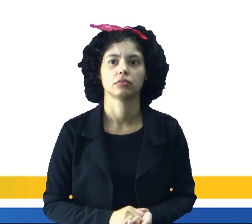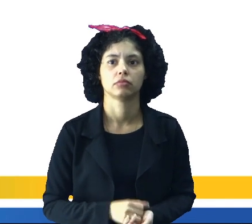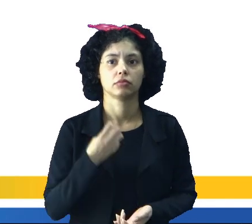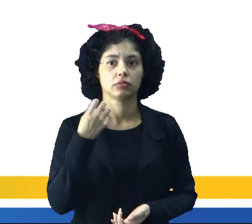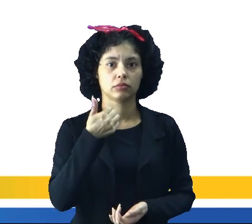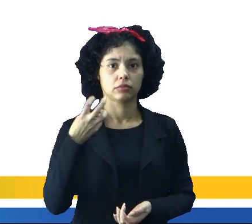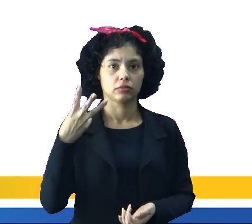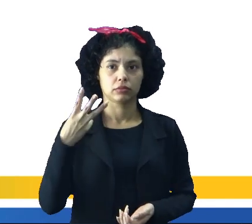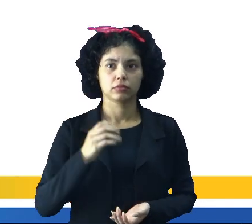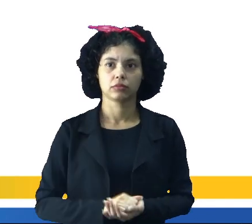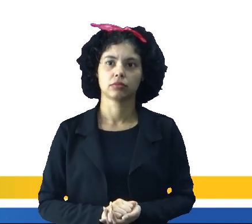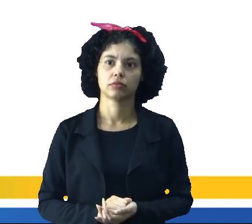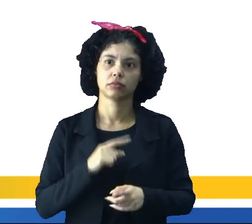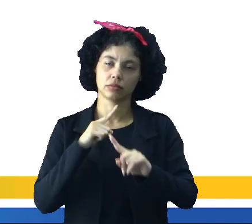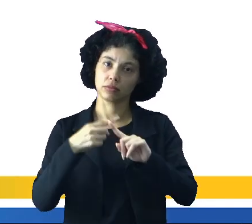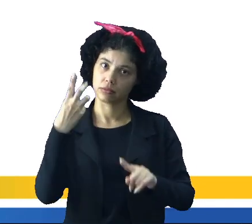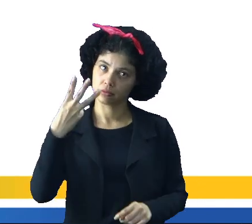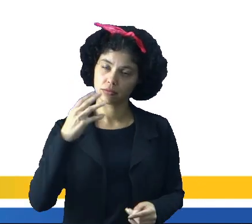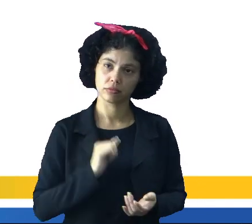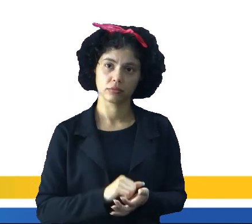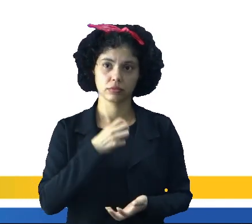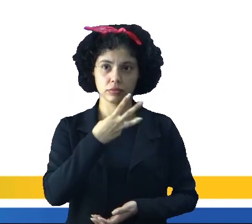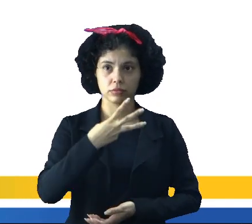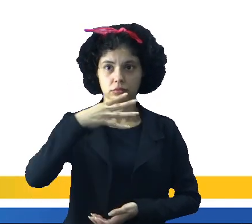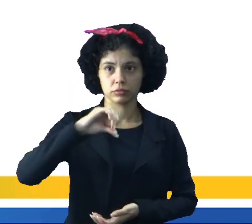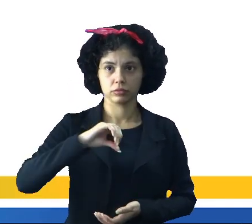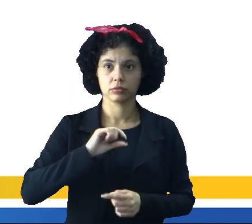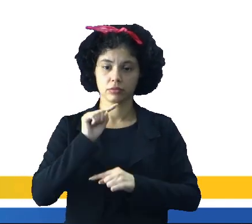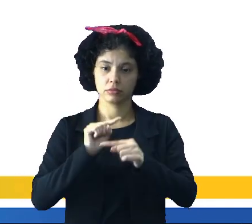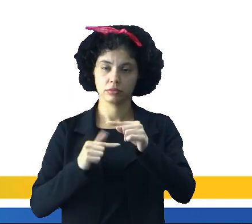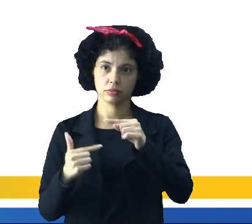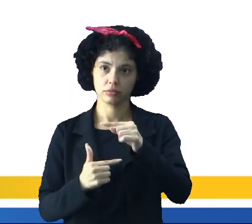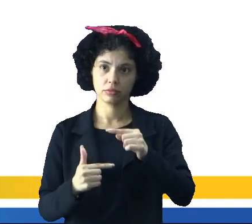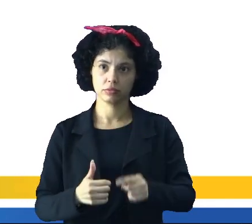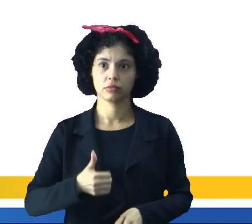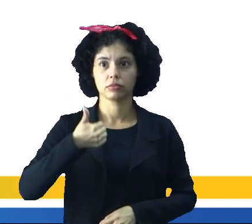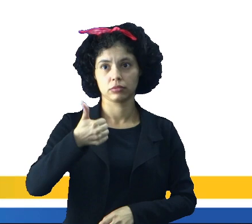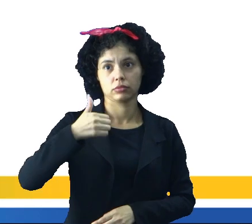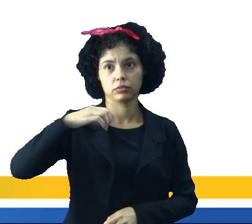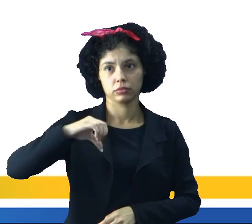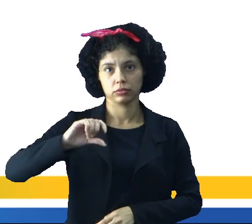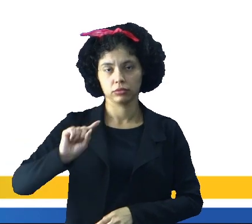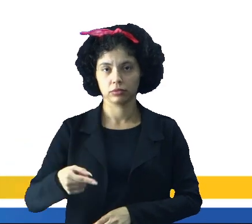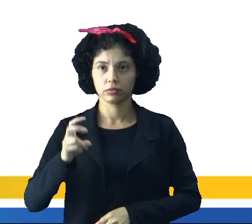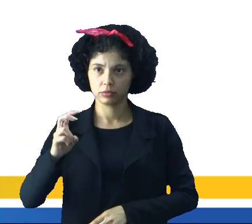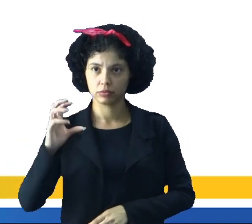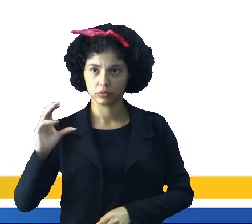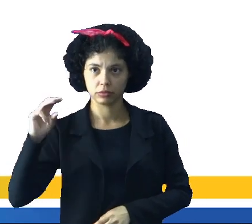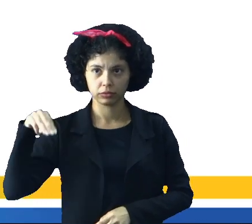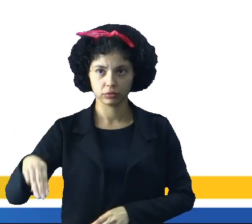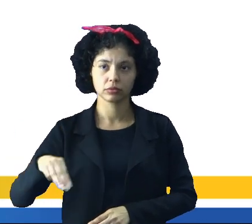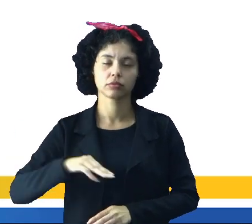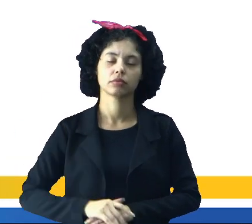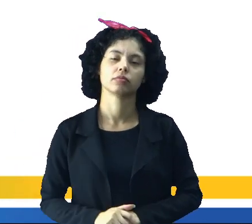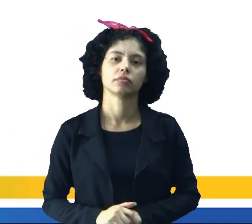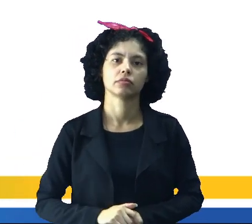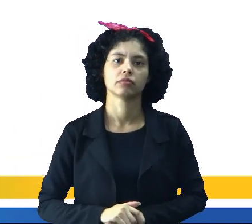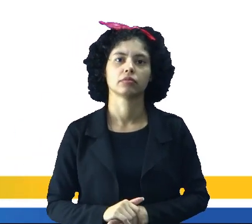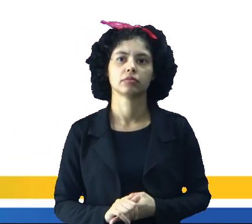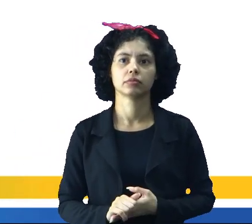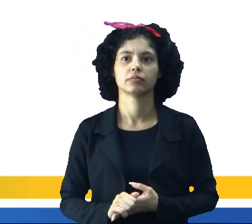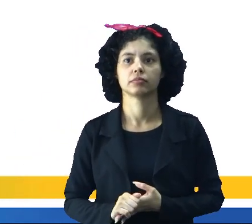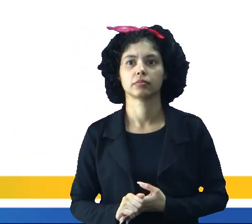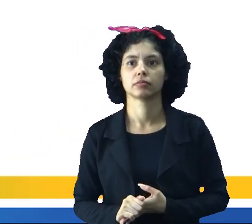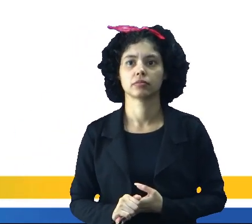5, 13. Vezes 3, 39. Dividido para 2, 19,5